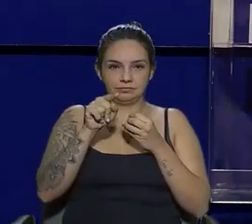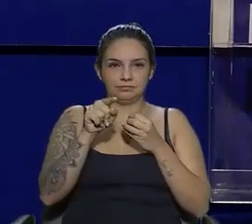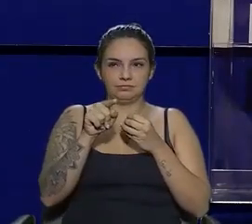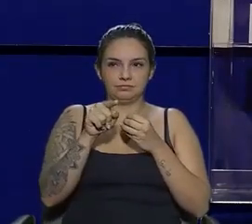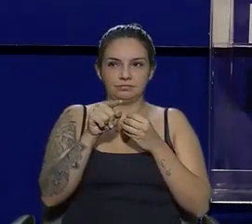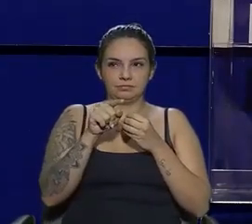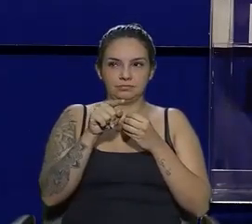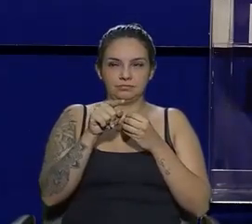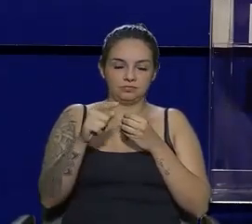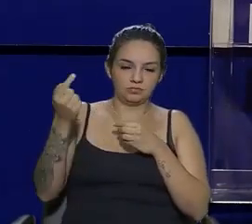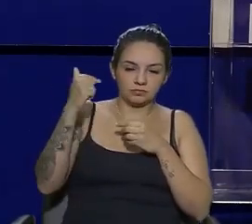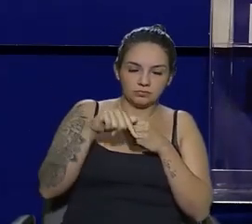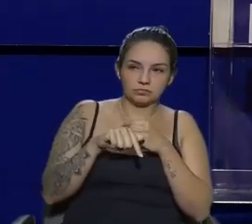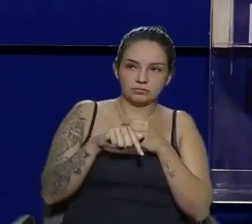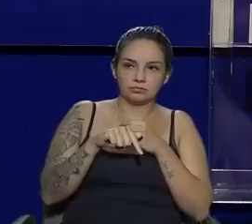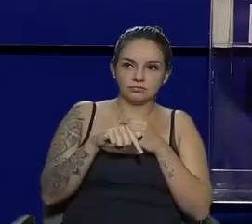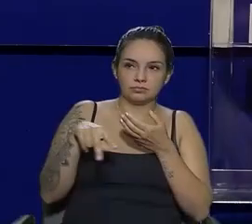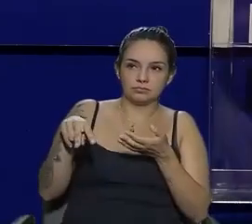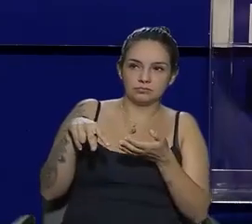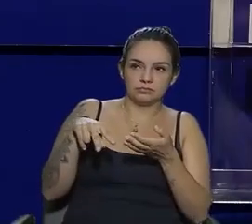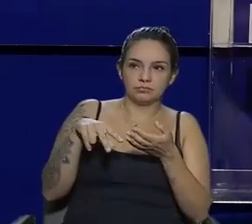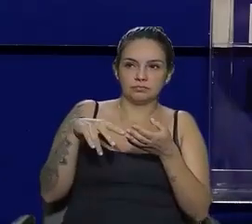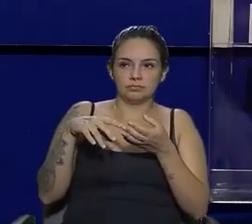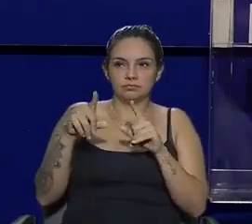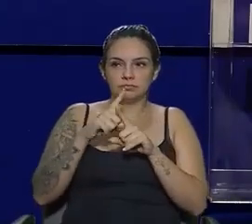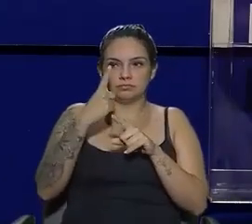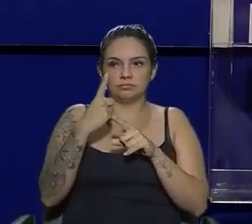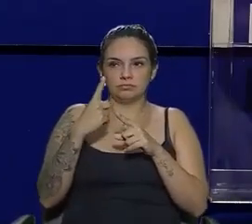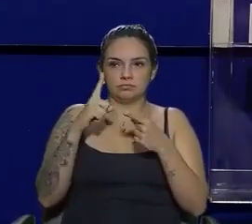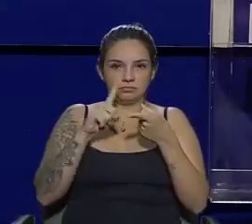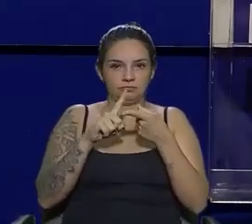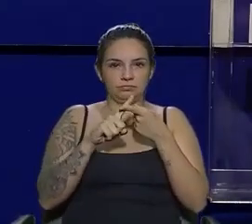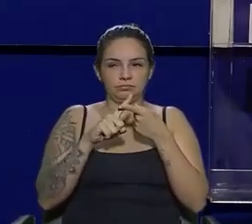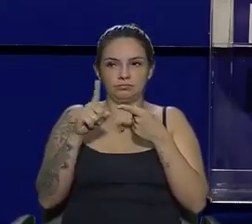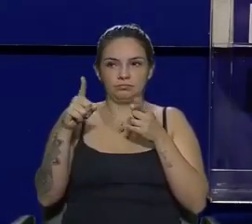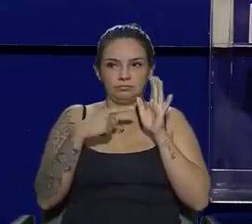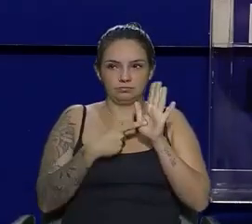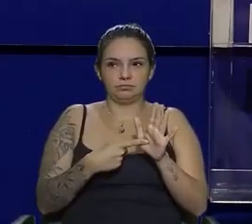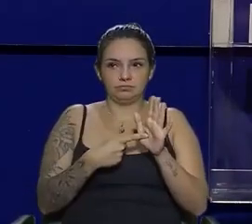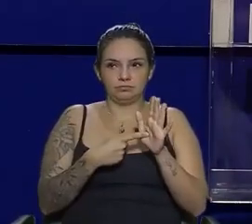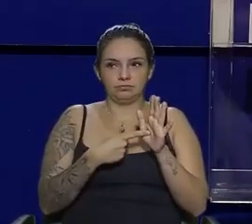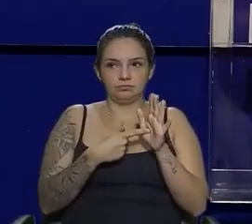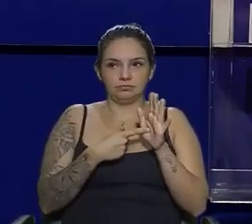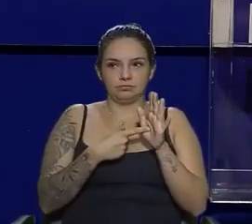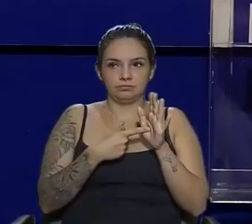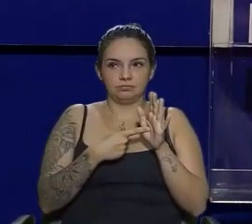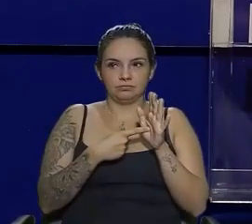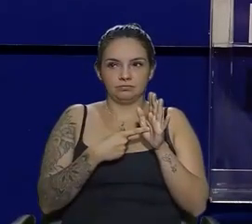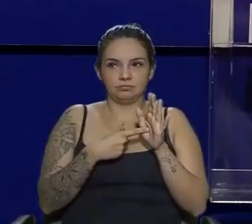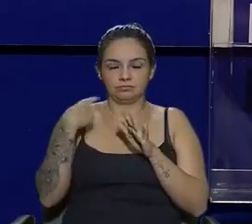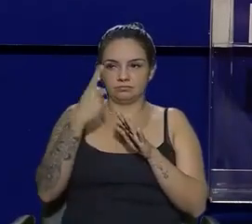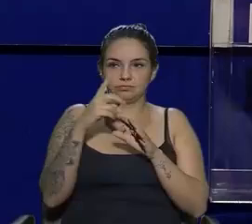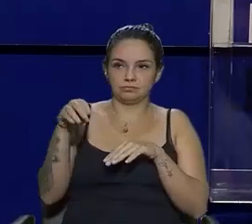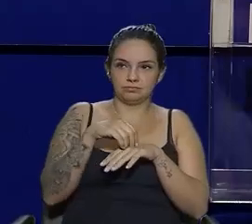você traz essa dança, essa nuance, é também uma vingança do jeito de apresentar isso, né? Então, queria que você